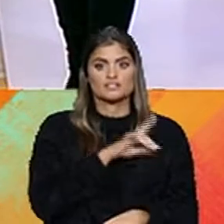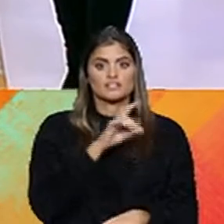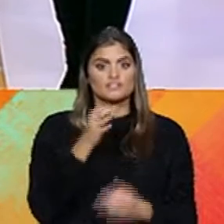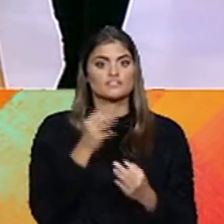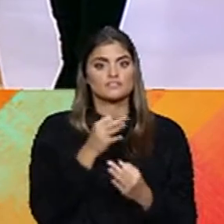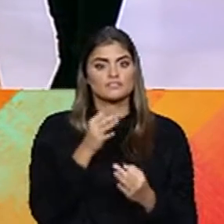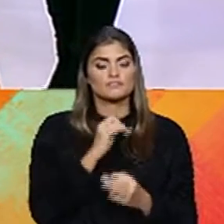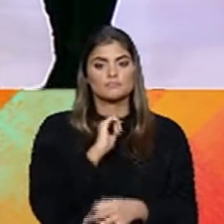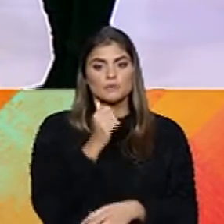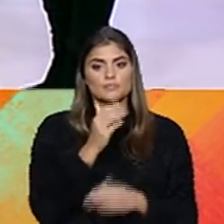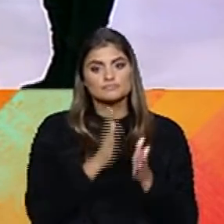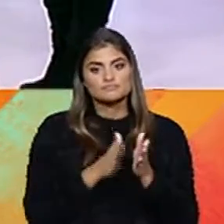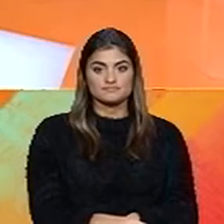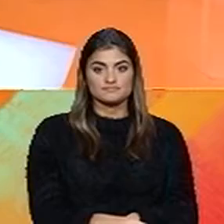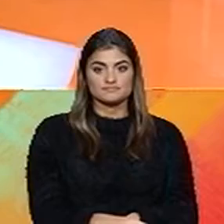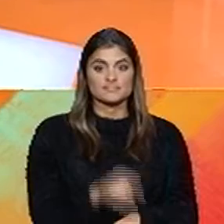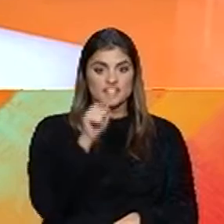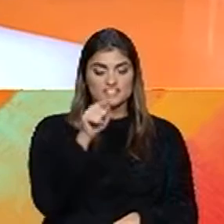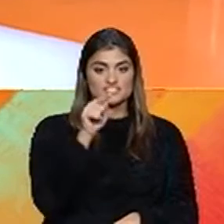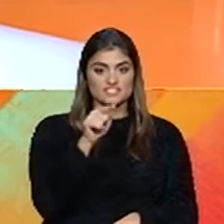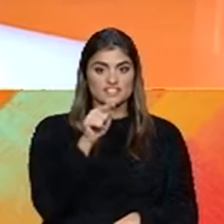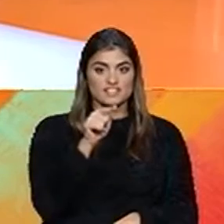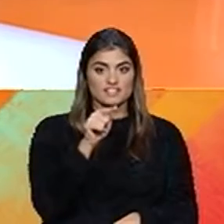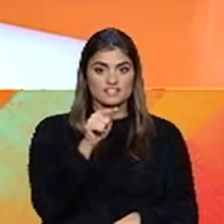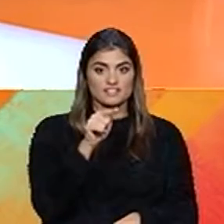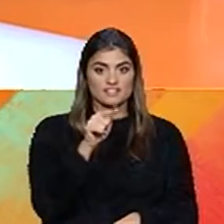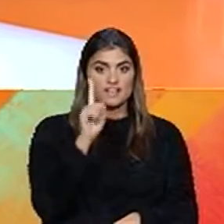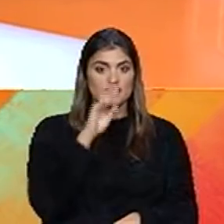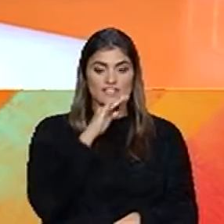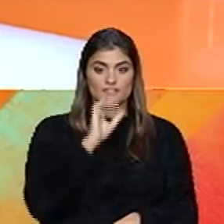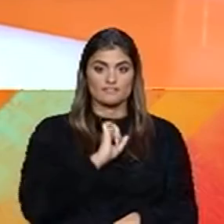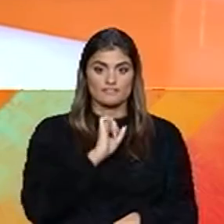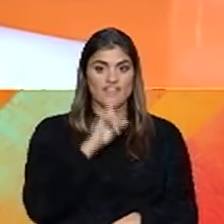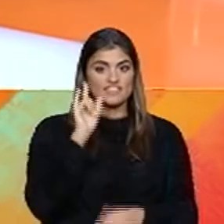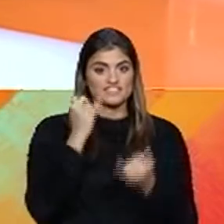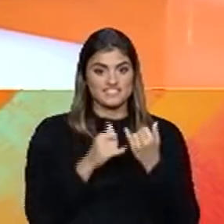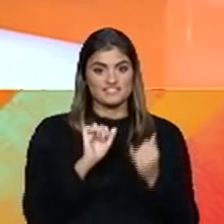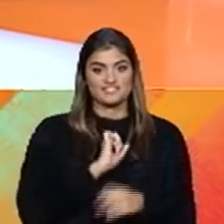exatamente isso aqui não é